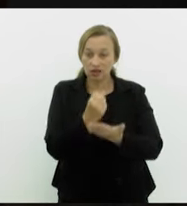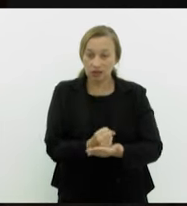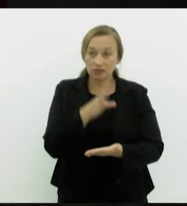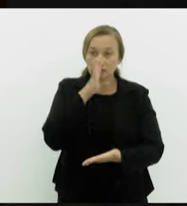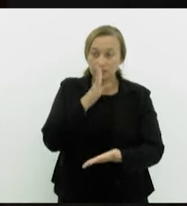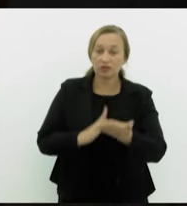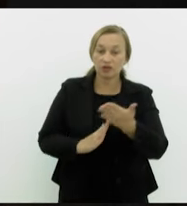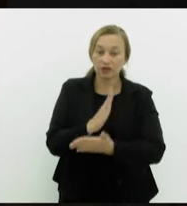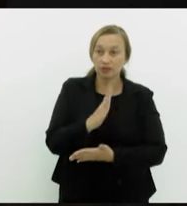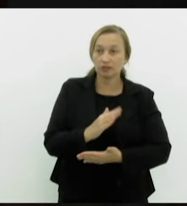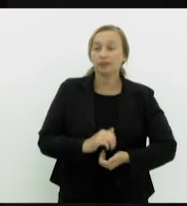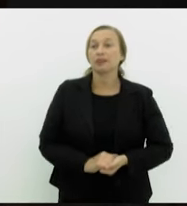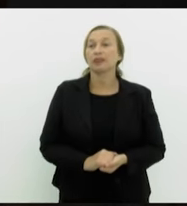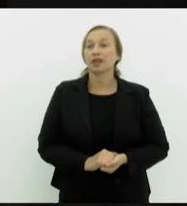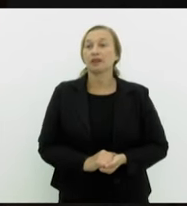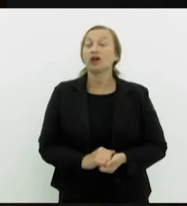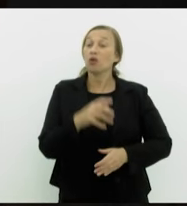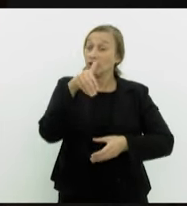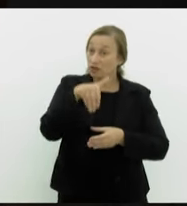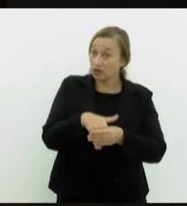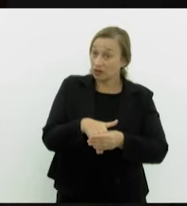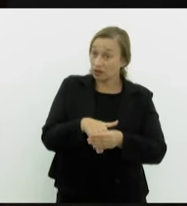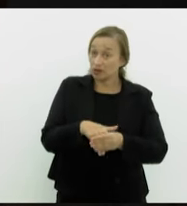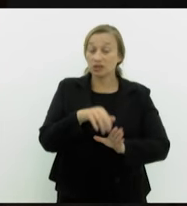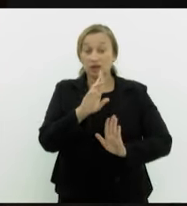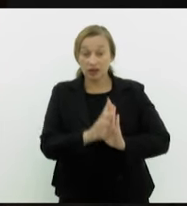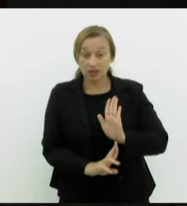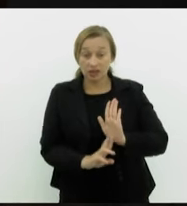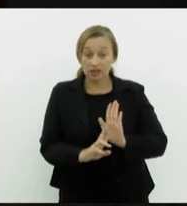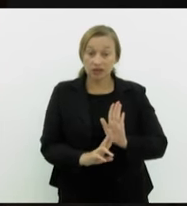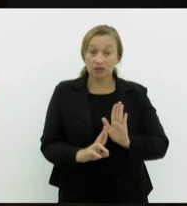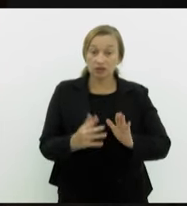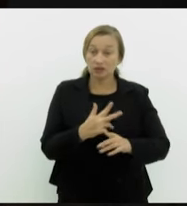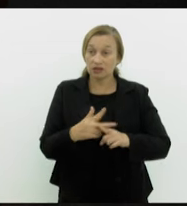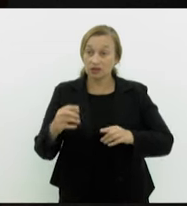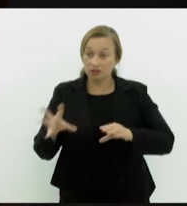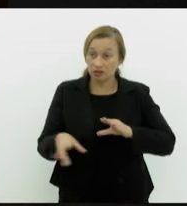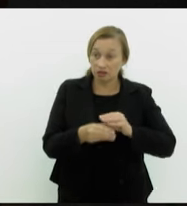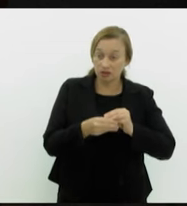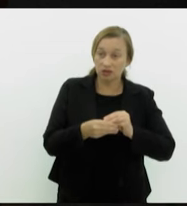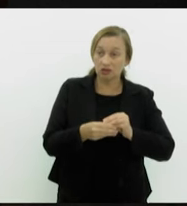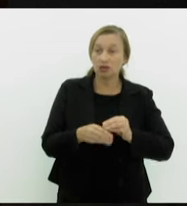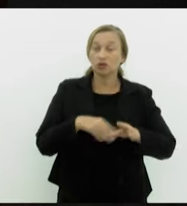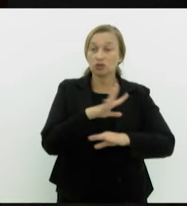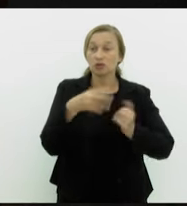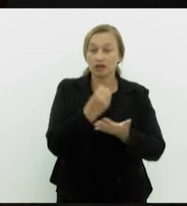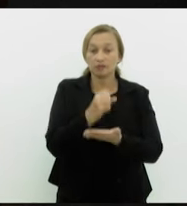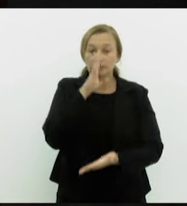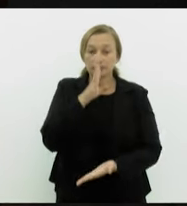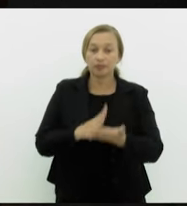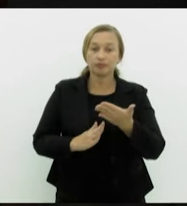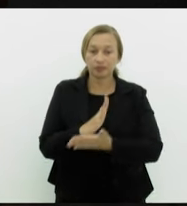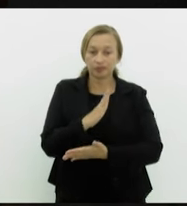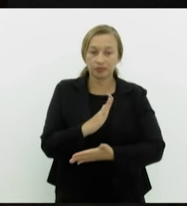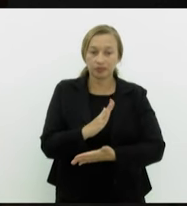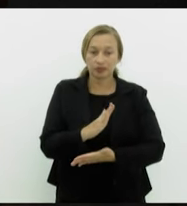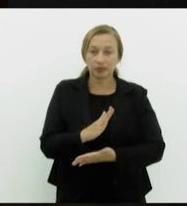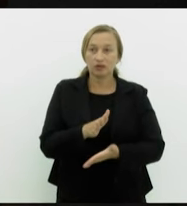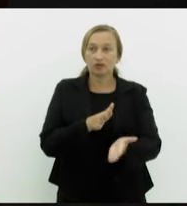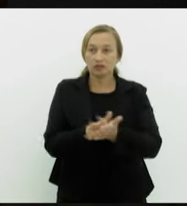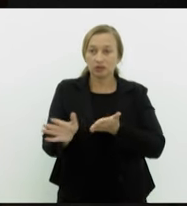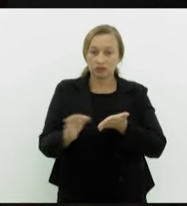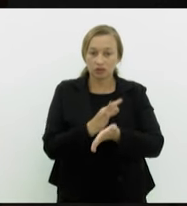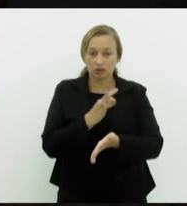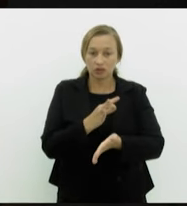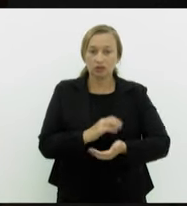estão. Aprovado. Em votação, redação do vencido assim emendado. Os senhores que aprovam, permaneçam como estão. Aprovado. Vai